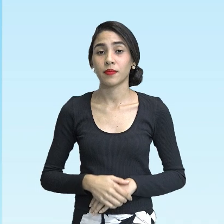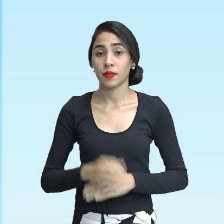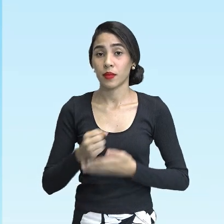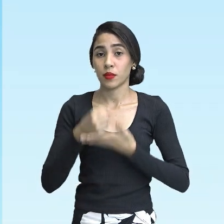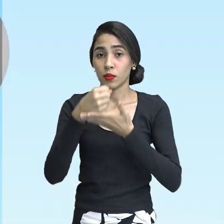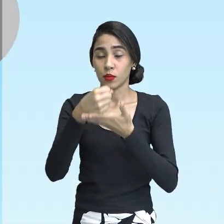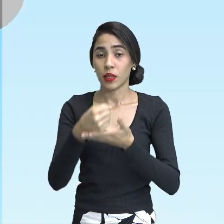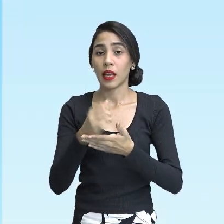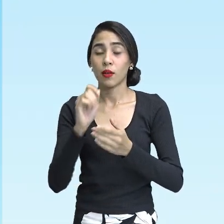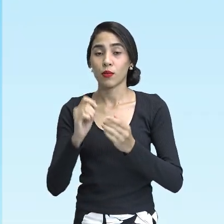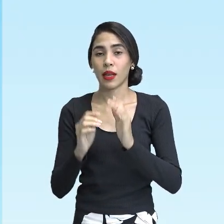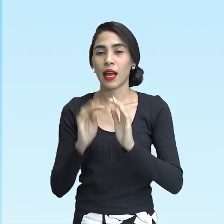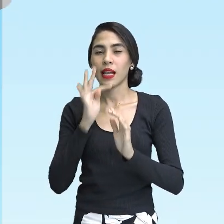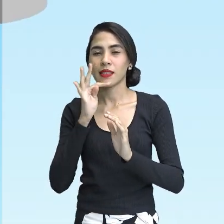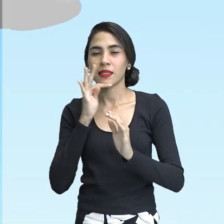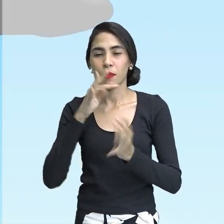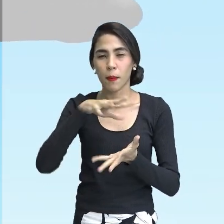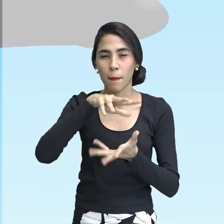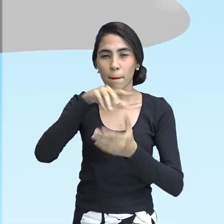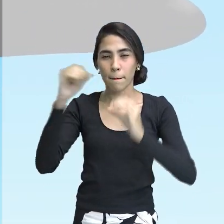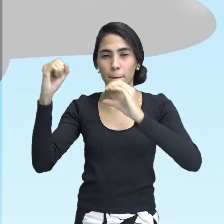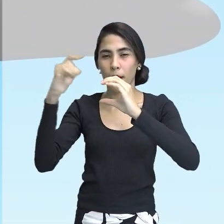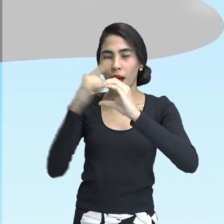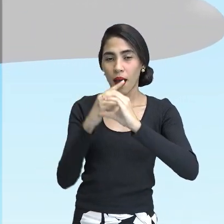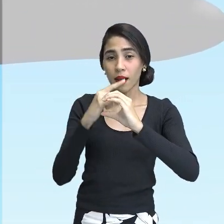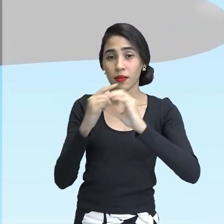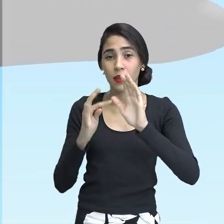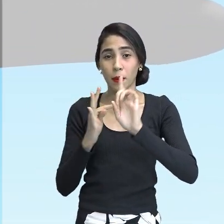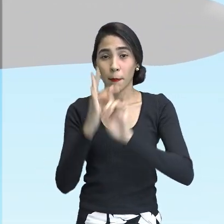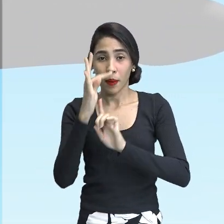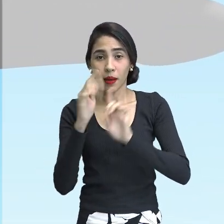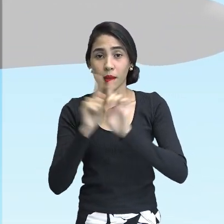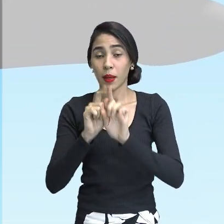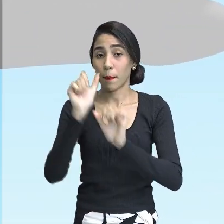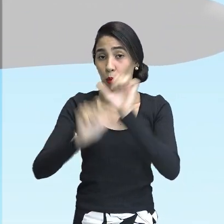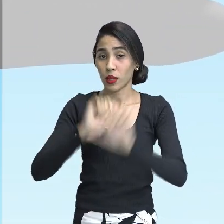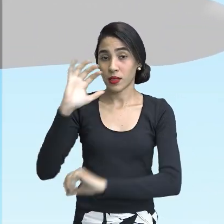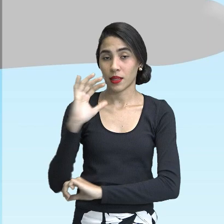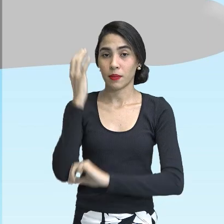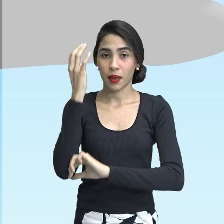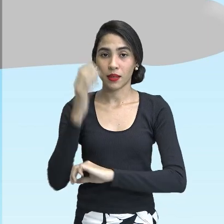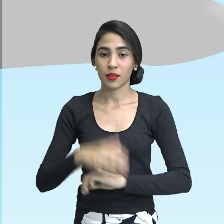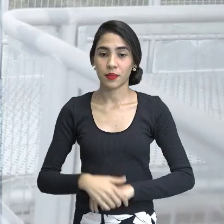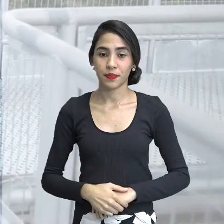contribuindo para o aquecimento global e as mudanças climáticas.